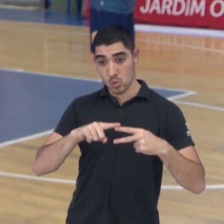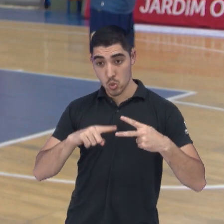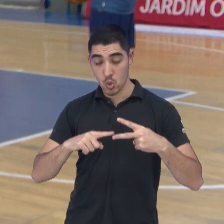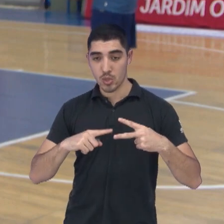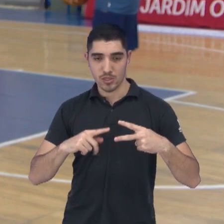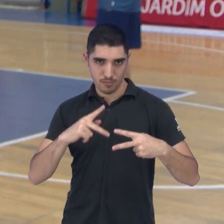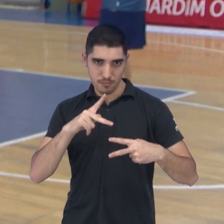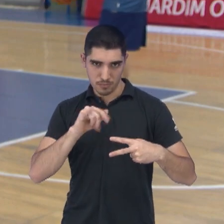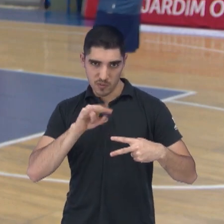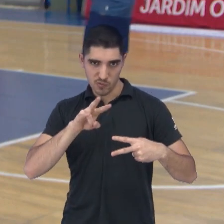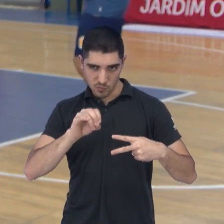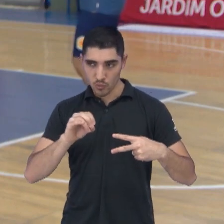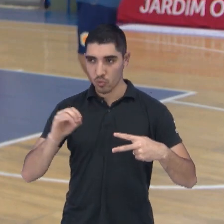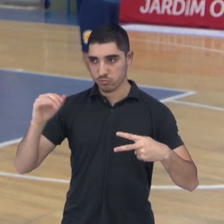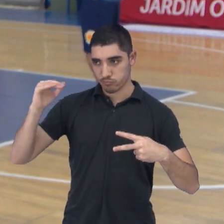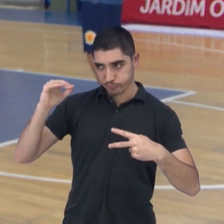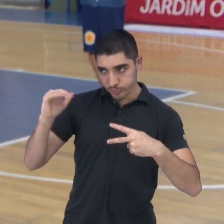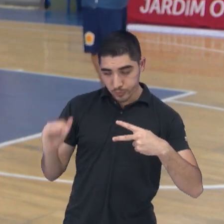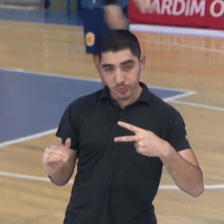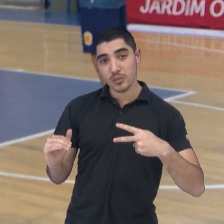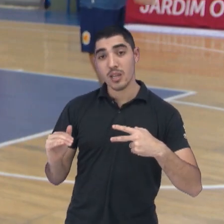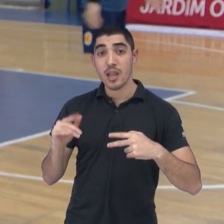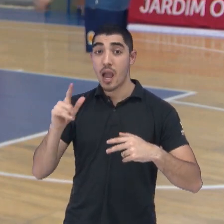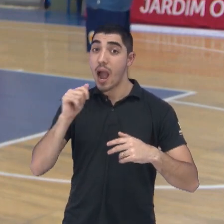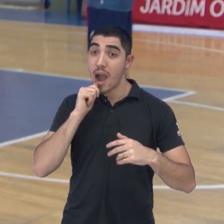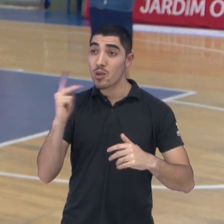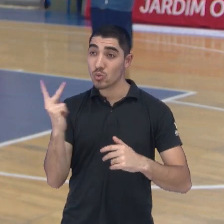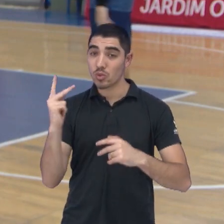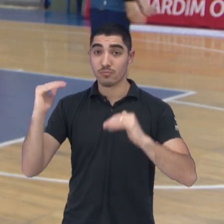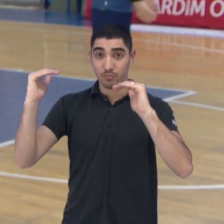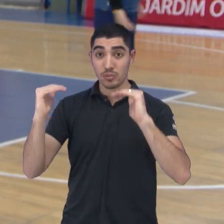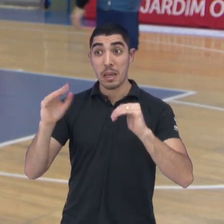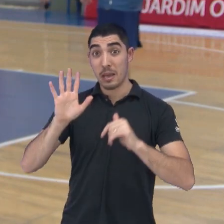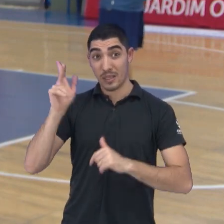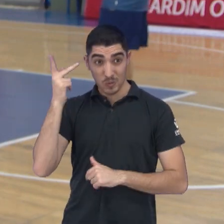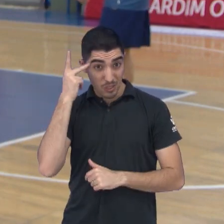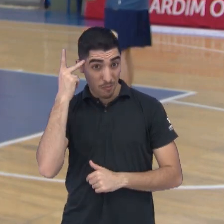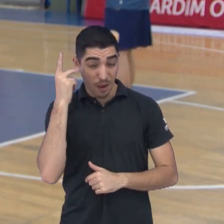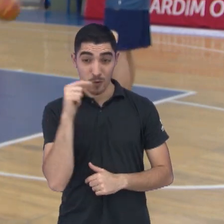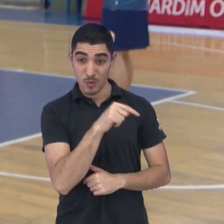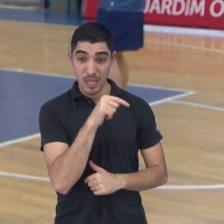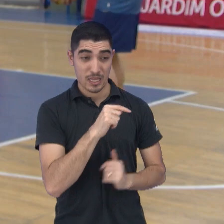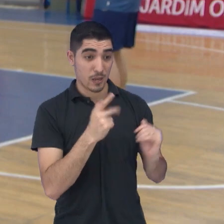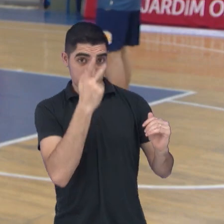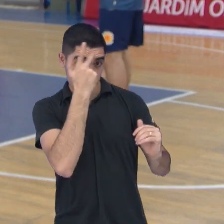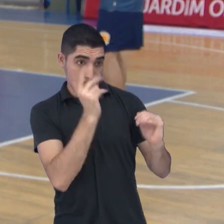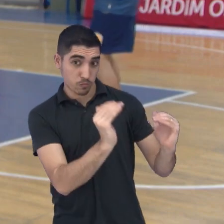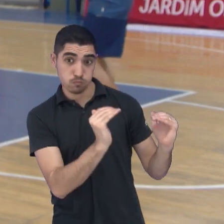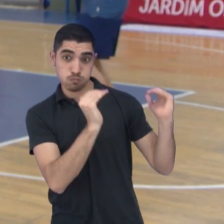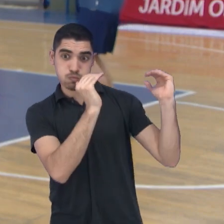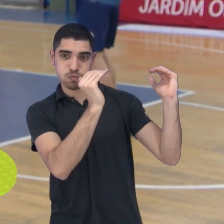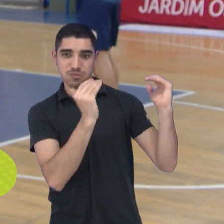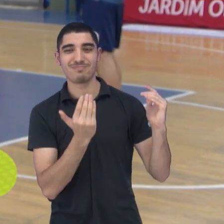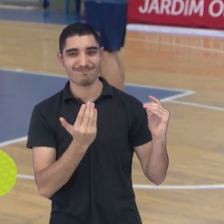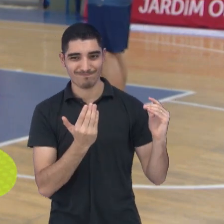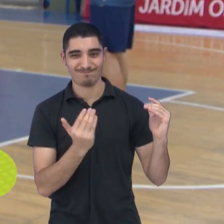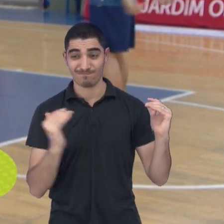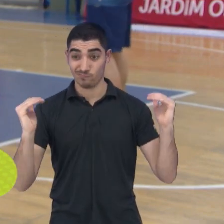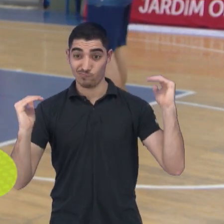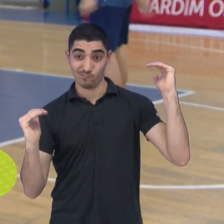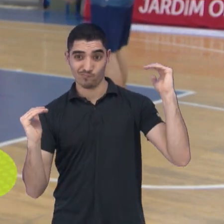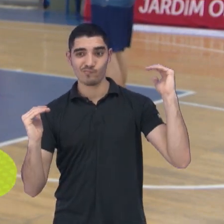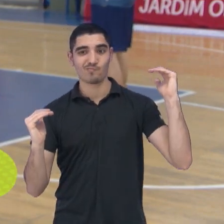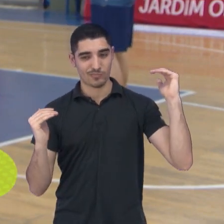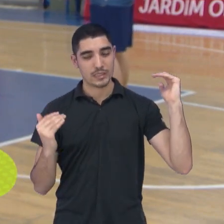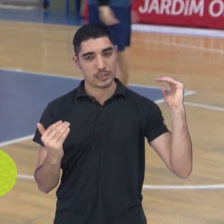jogadores da posição 4 e 5 que estão fora, isso tem um peso muito grande, o time de São Paulo é muito alto. Então tem o primeiro problema pela altura, pela posição e